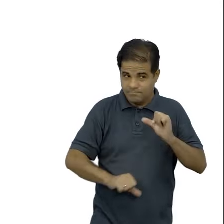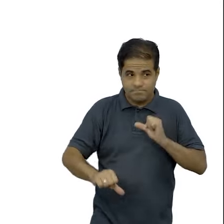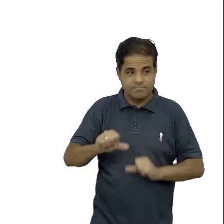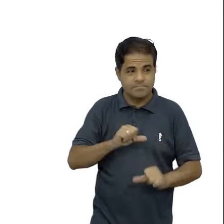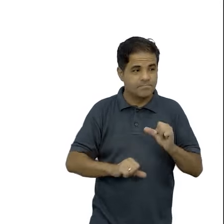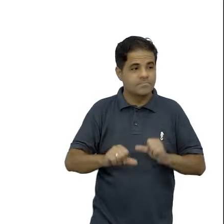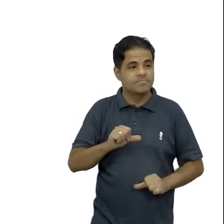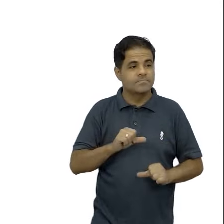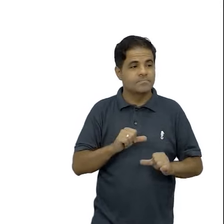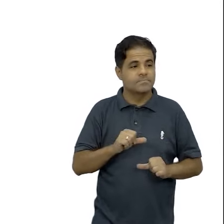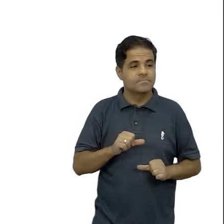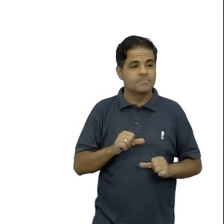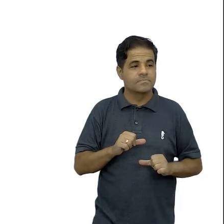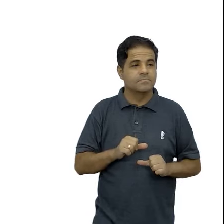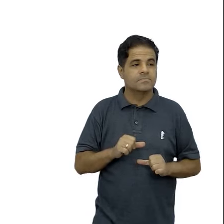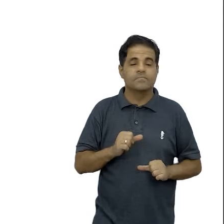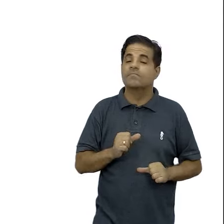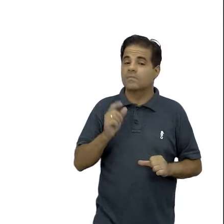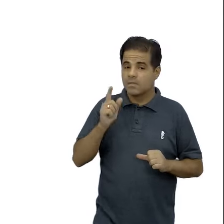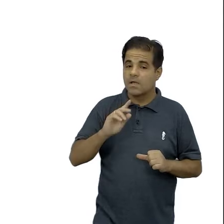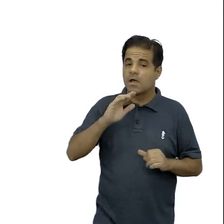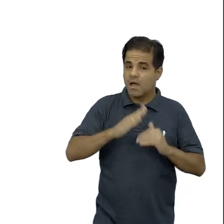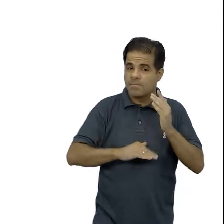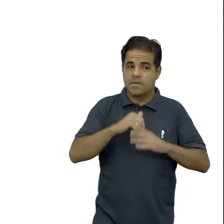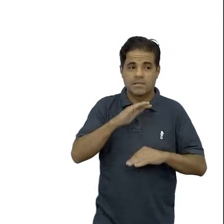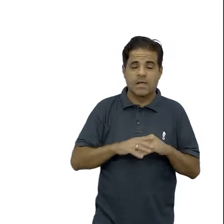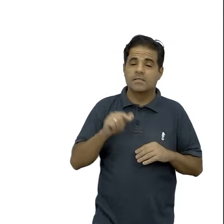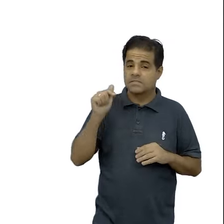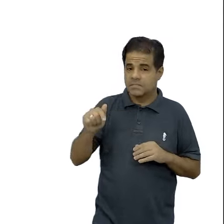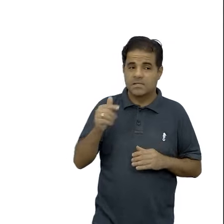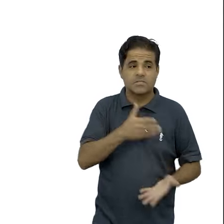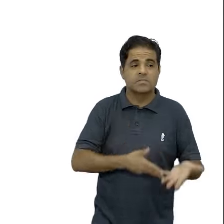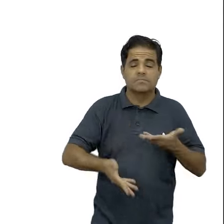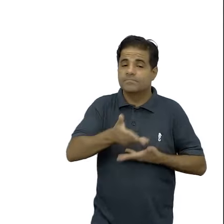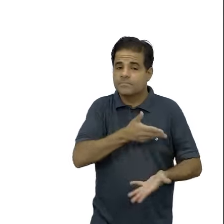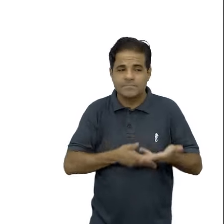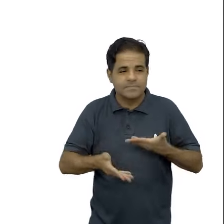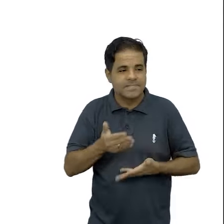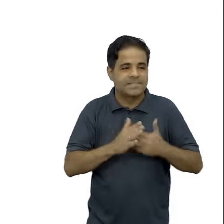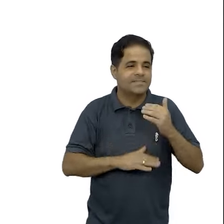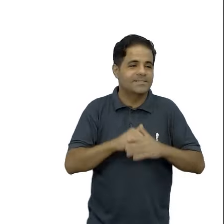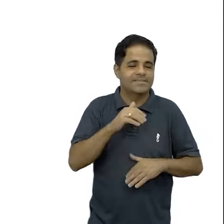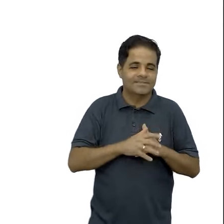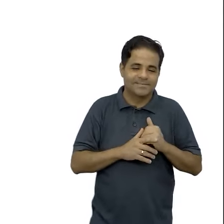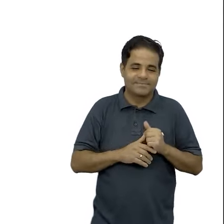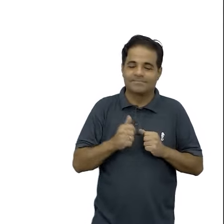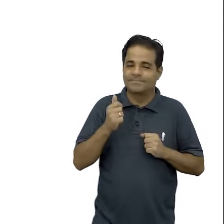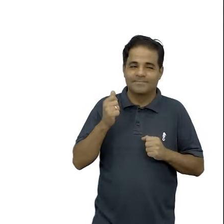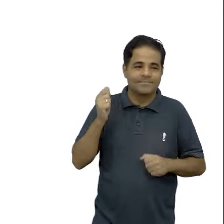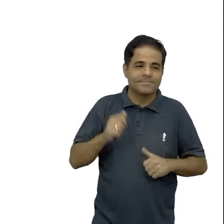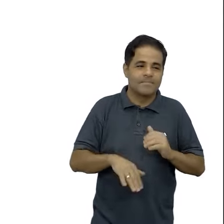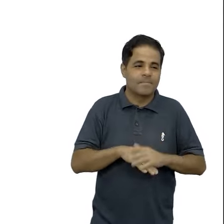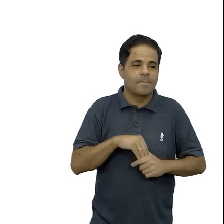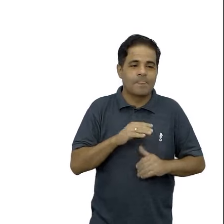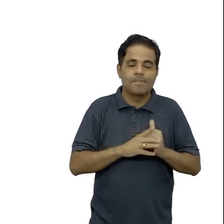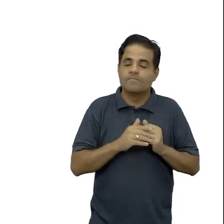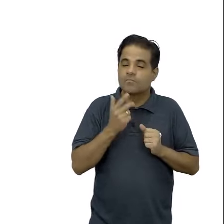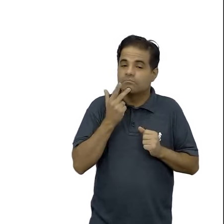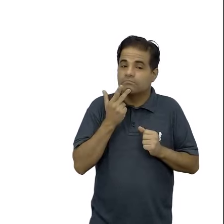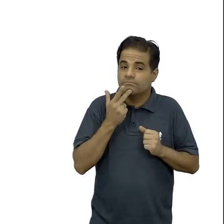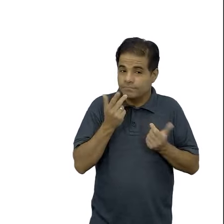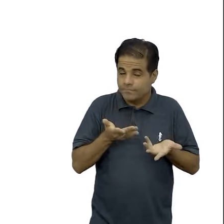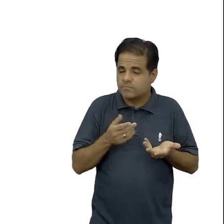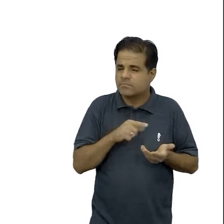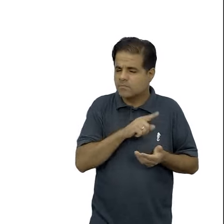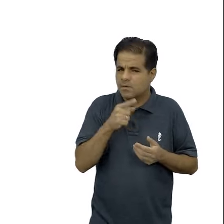na educação infantil, a habilidade 7 diz relacionar números às suas expectativas de aprendizagem, às